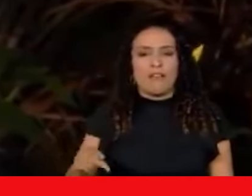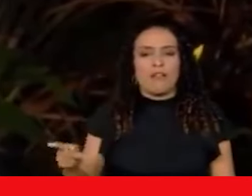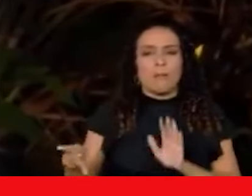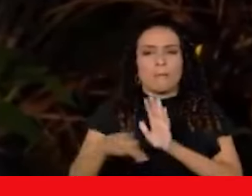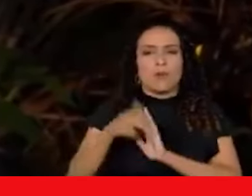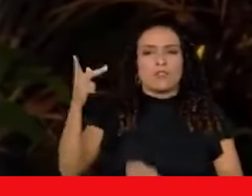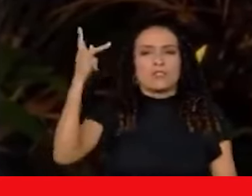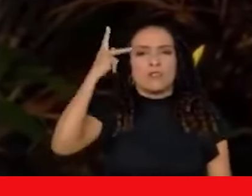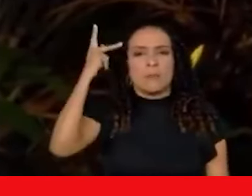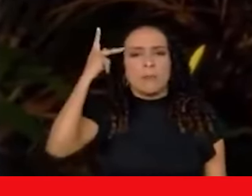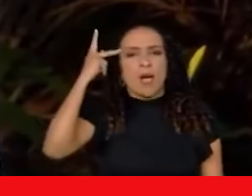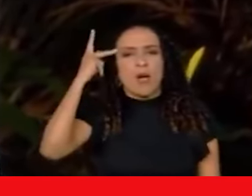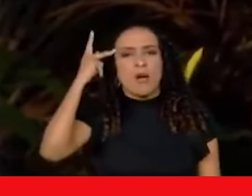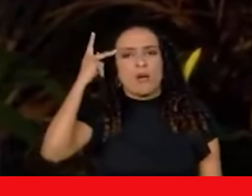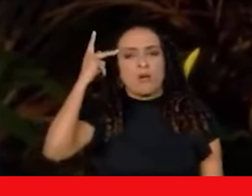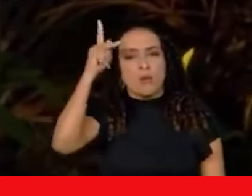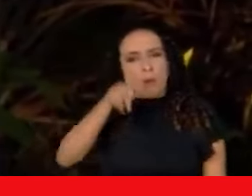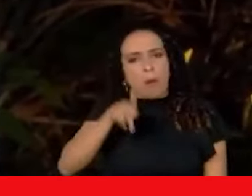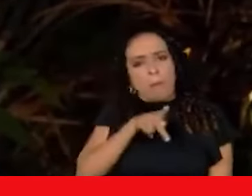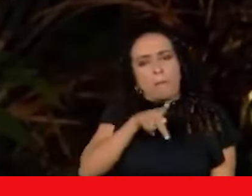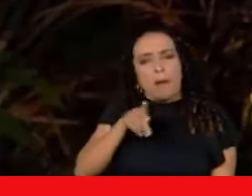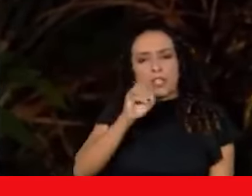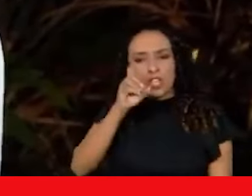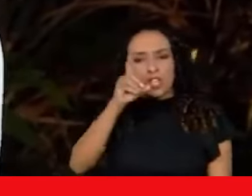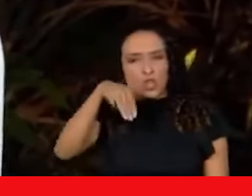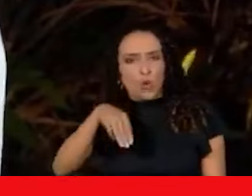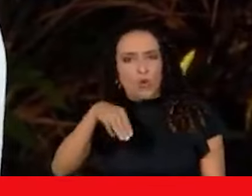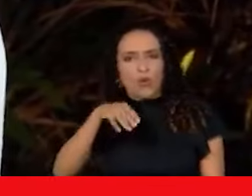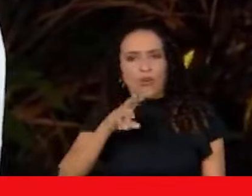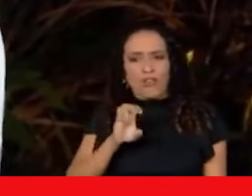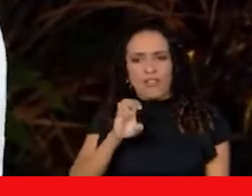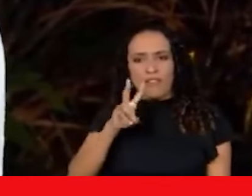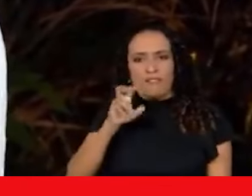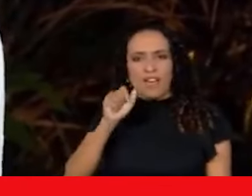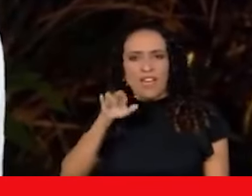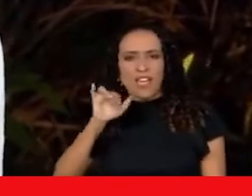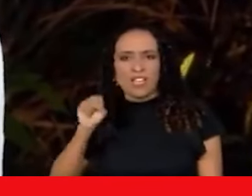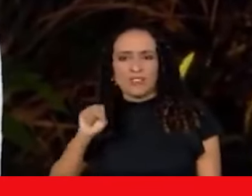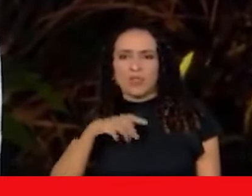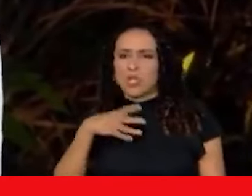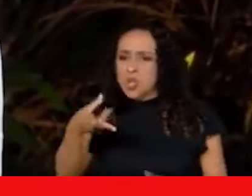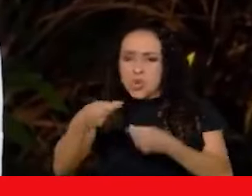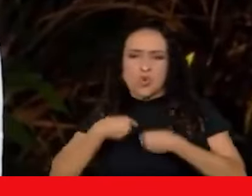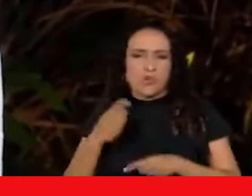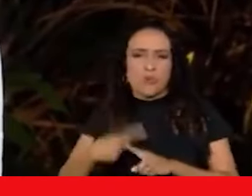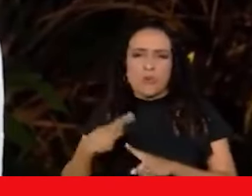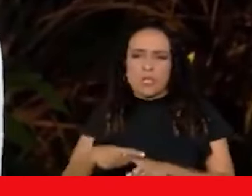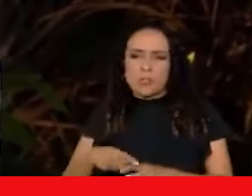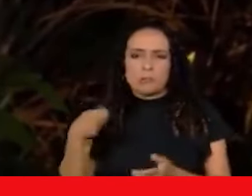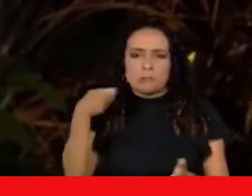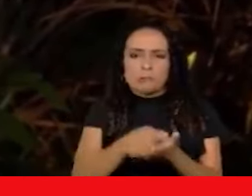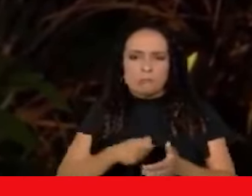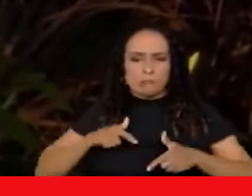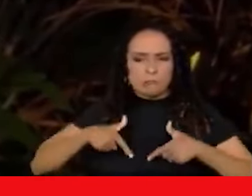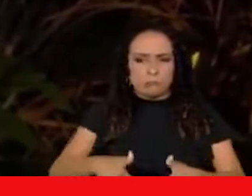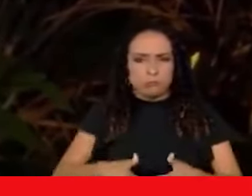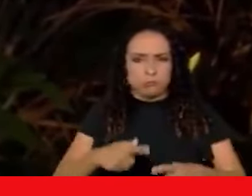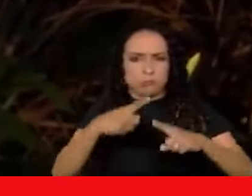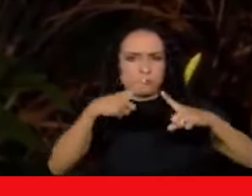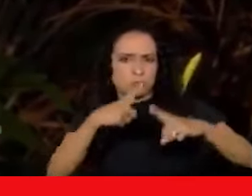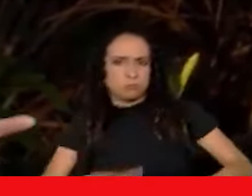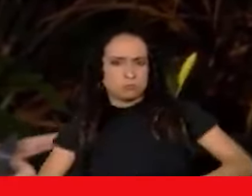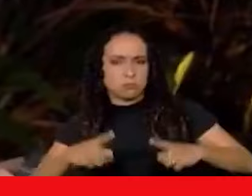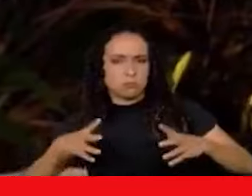Dom Evaristo Arnes. Ele não ganhou, porque ele brigava muito contra o regime militar. E eu posso te